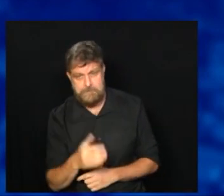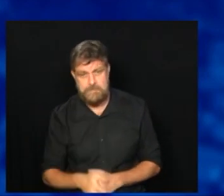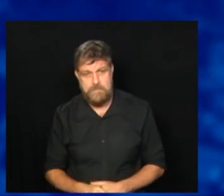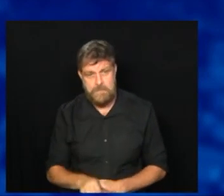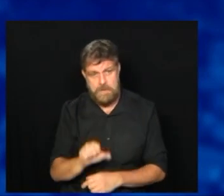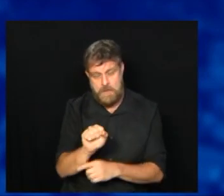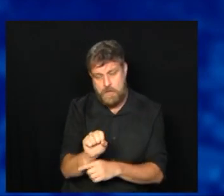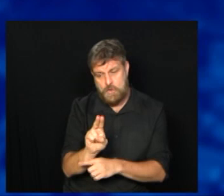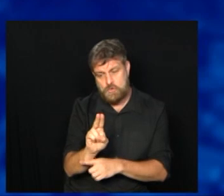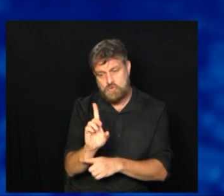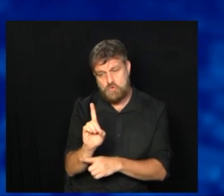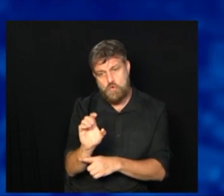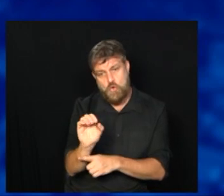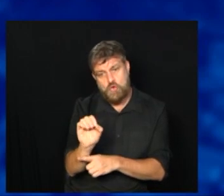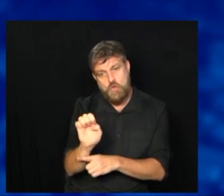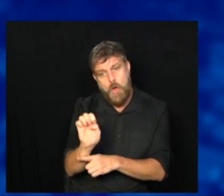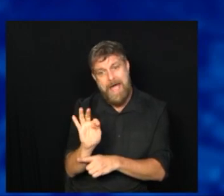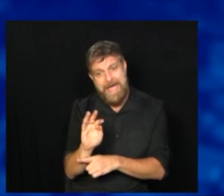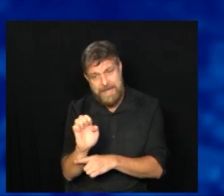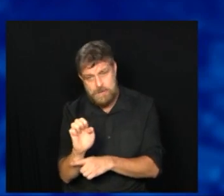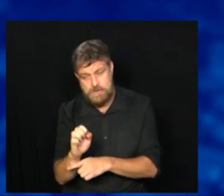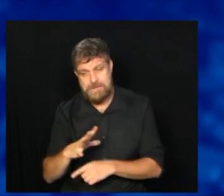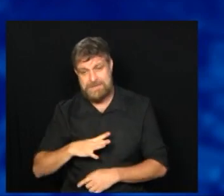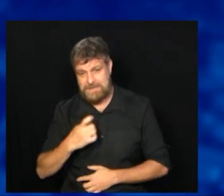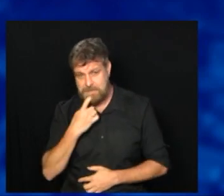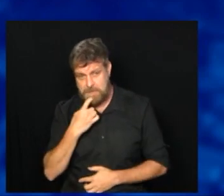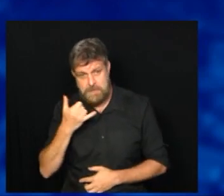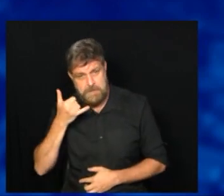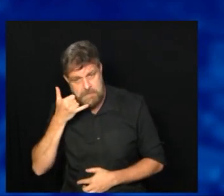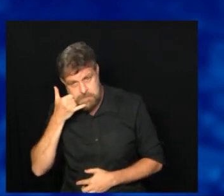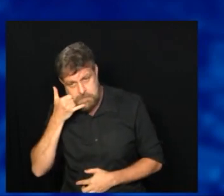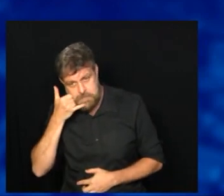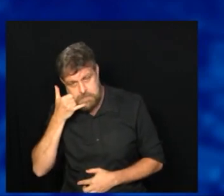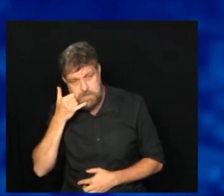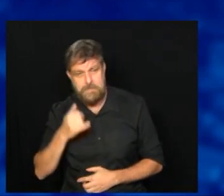994438253, na região sudoeste de Campinas,